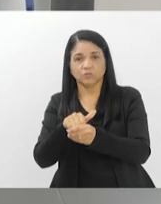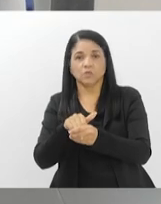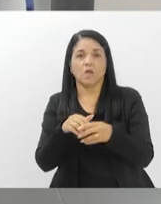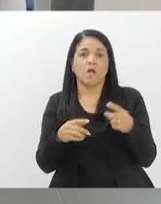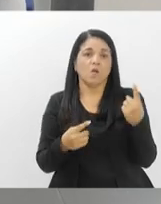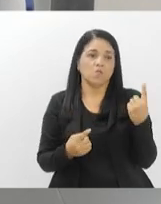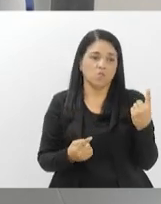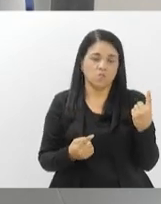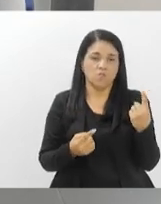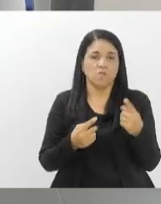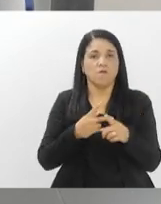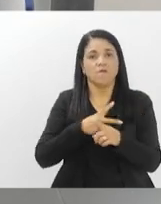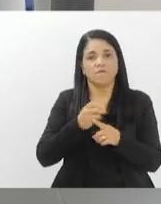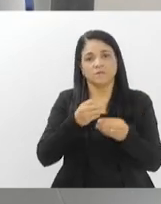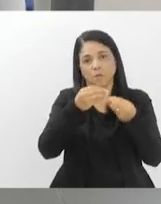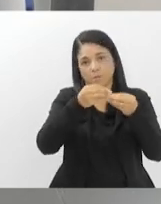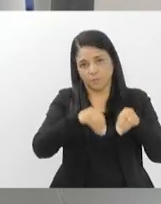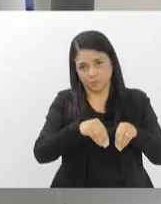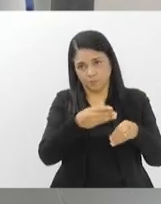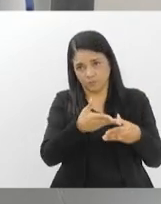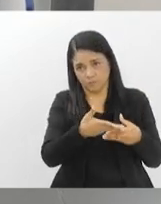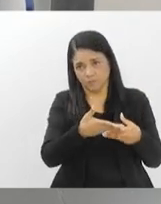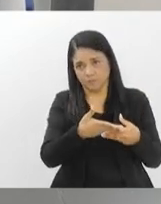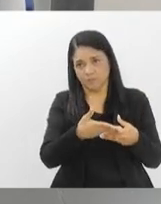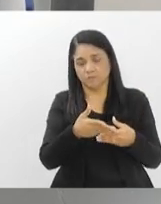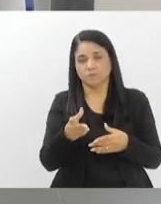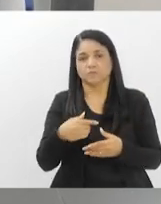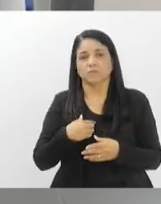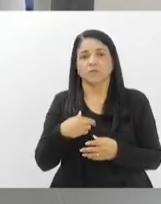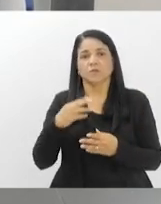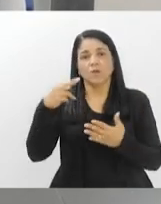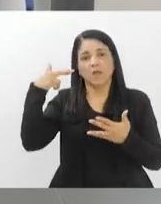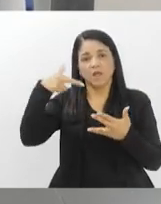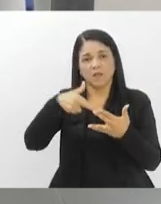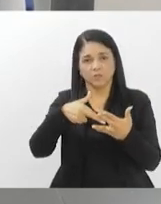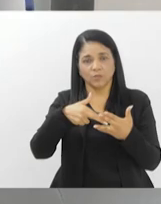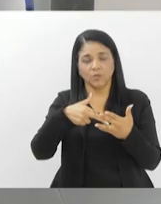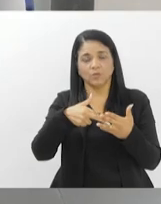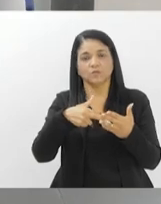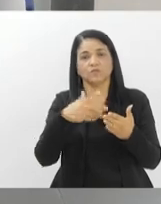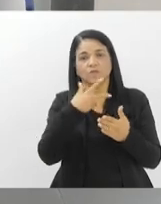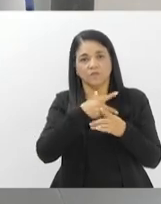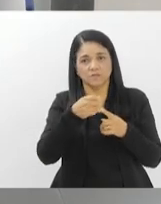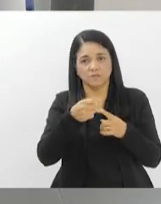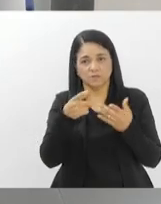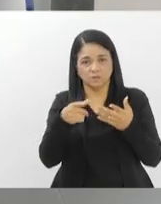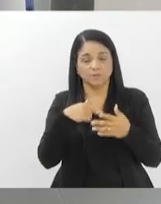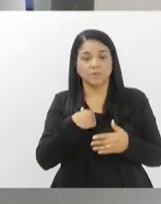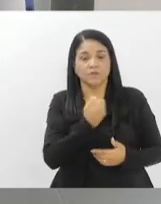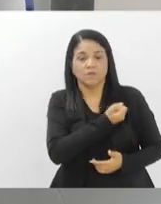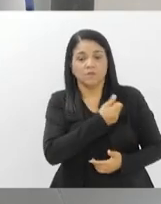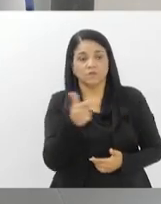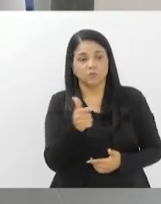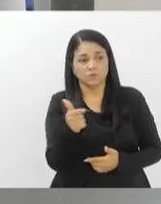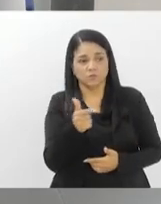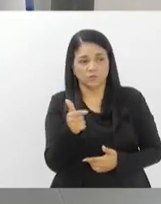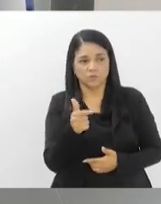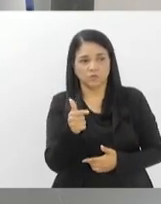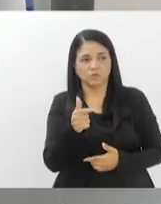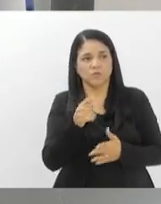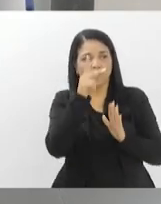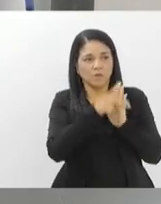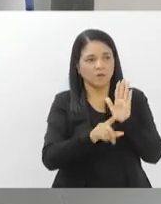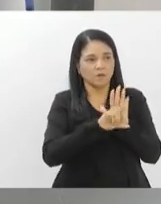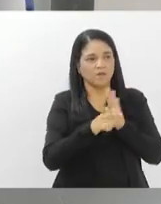Vou designar o deputado Mink como relator do vencido. Passo ao 22 da pauta. Projeto